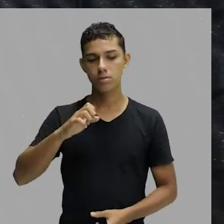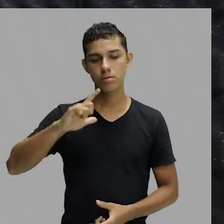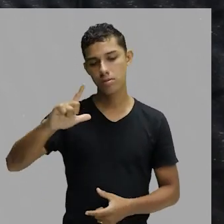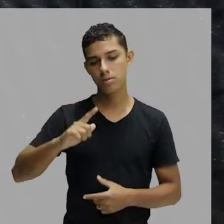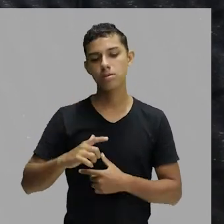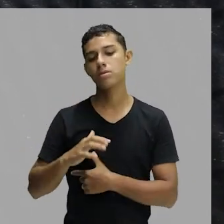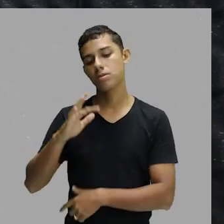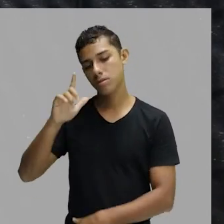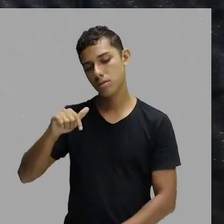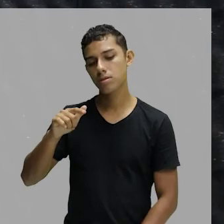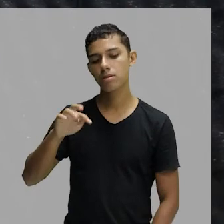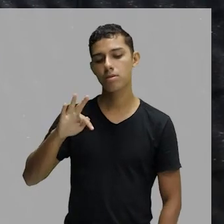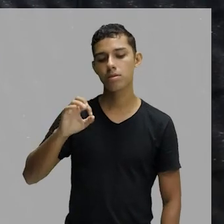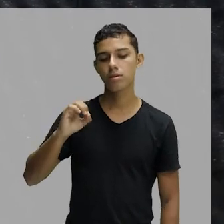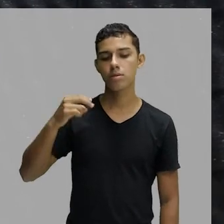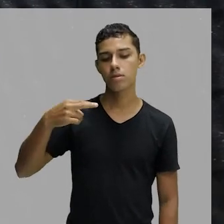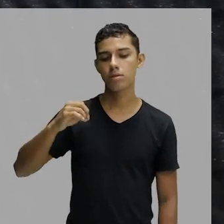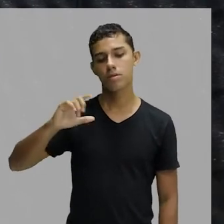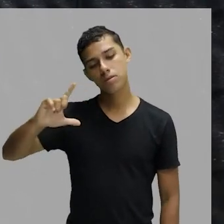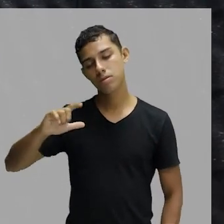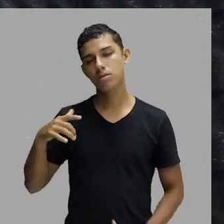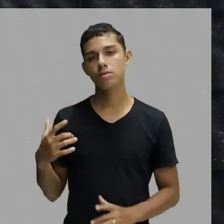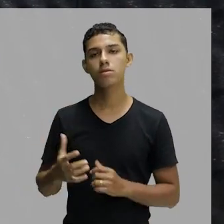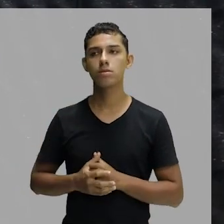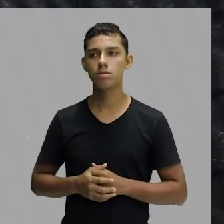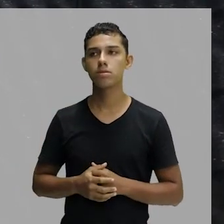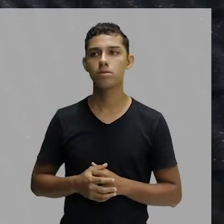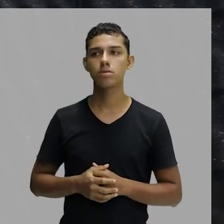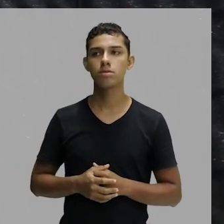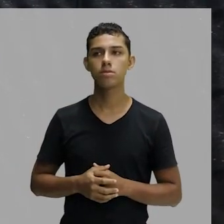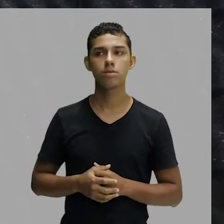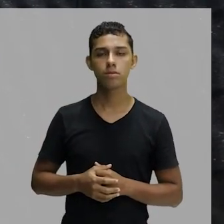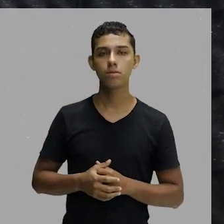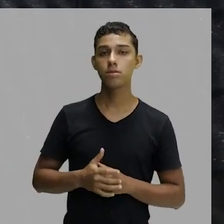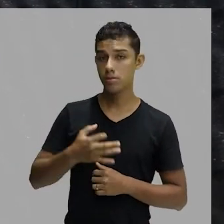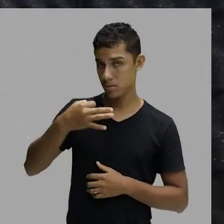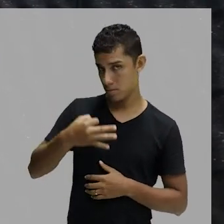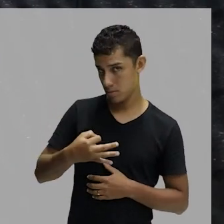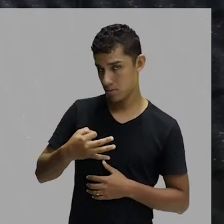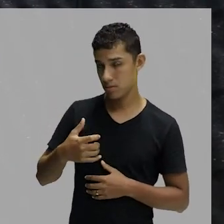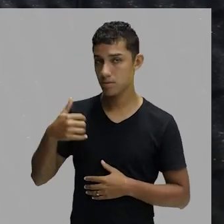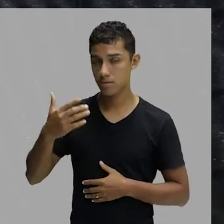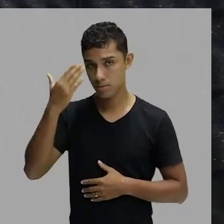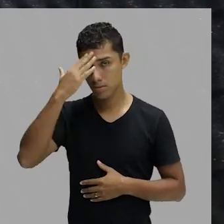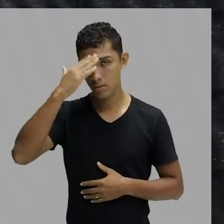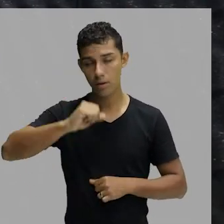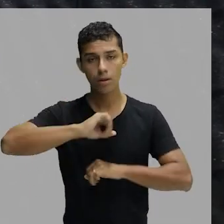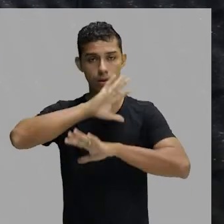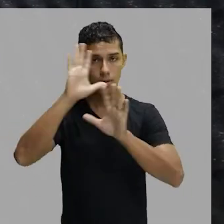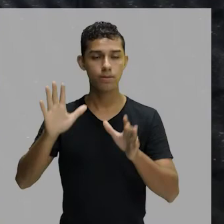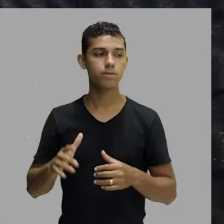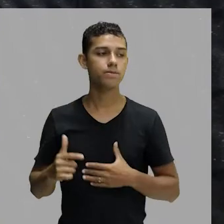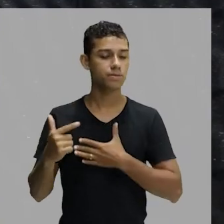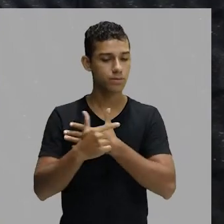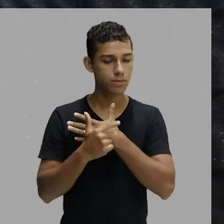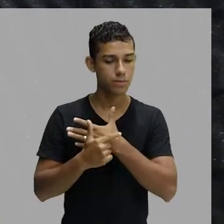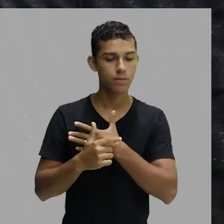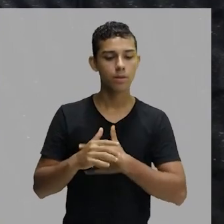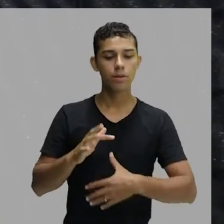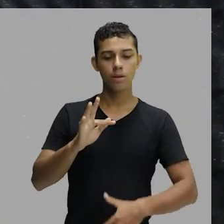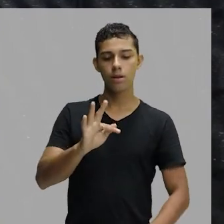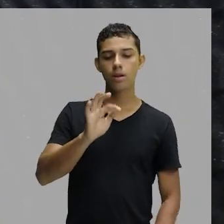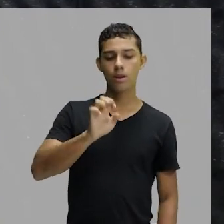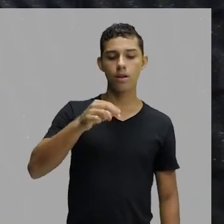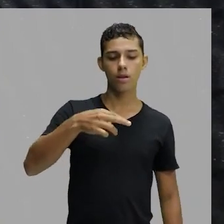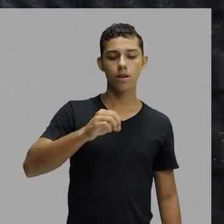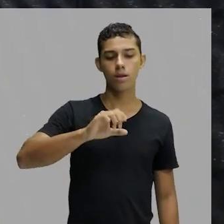ao anel aromático, for carbono saturado, função álcool, certo? Então, função fenol, hidroxila